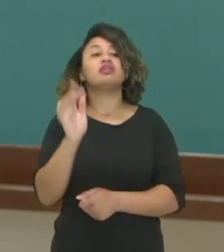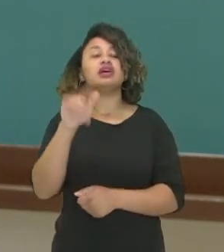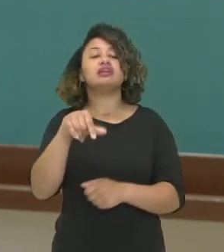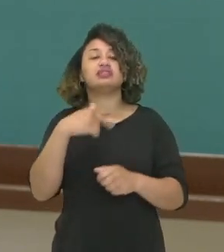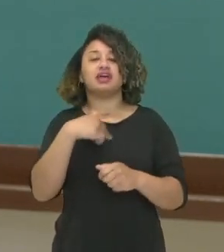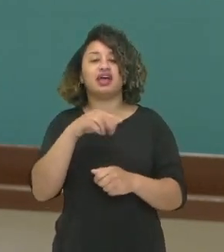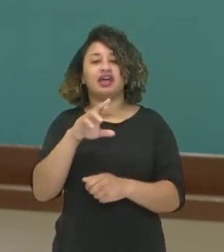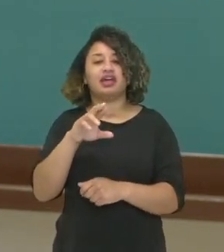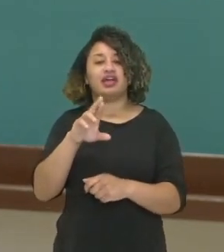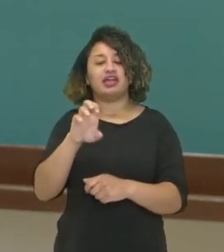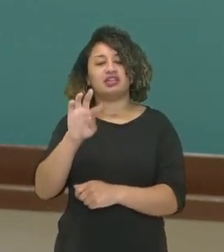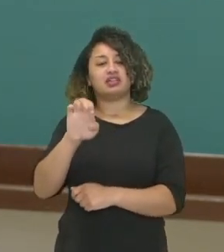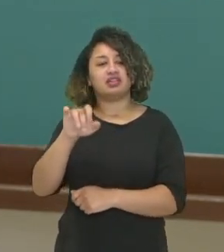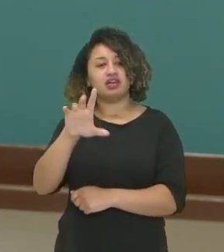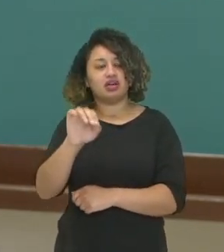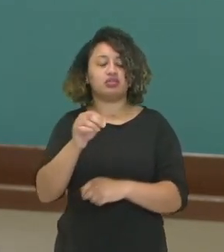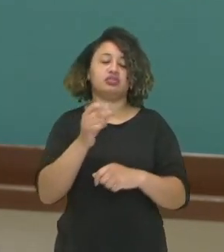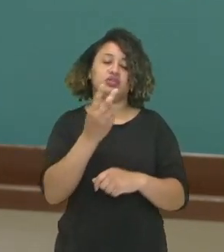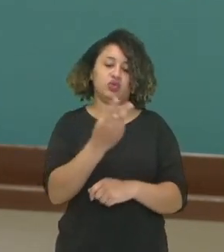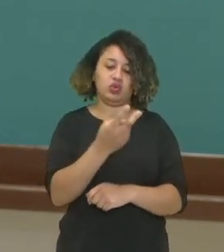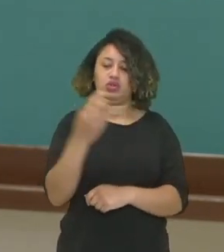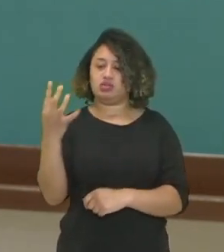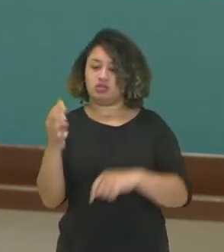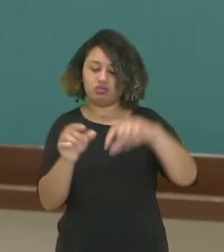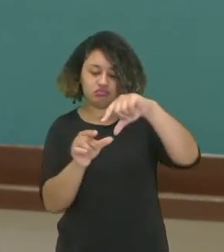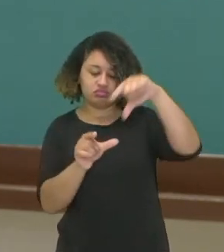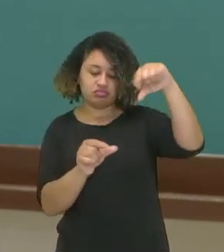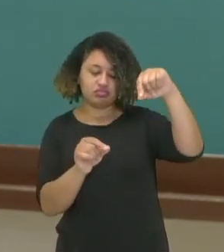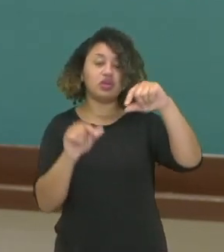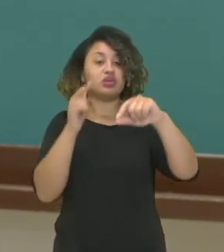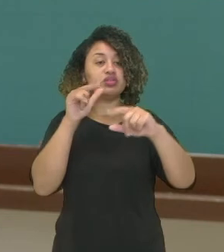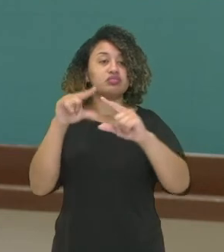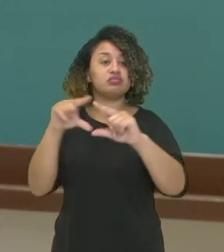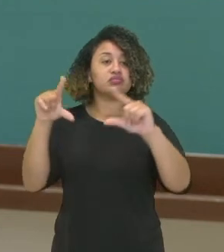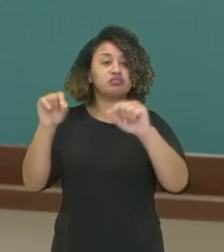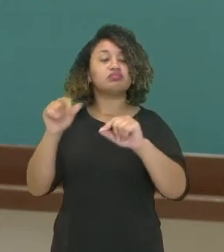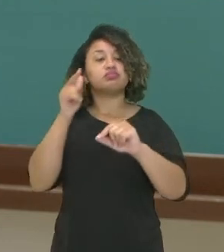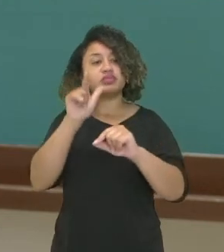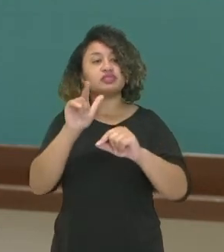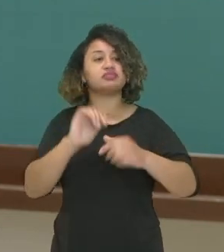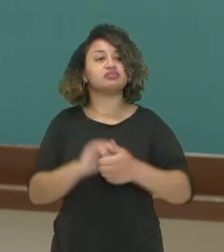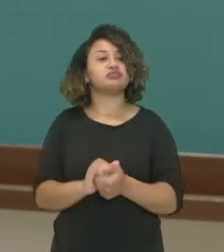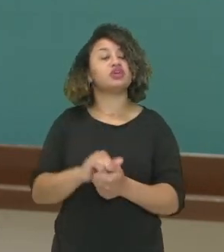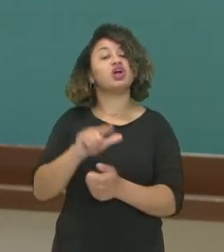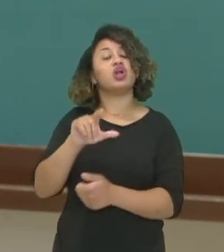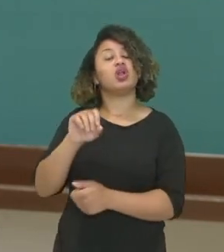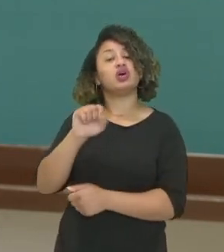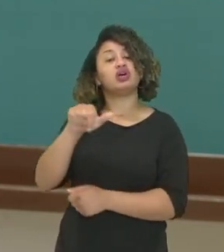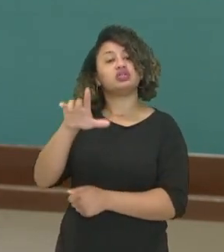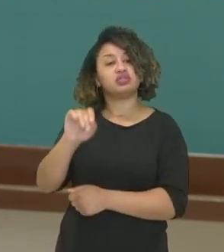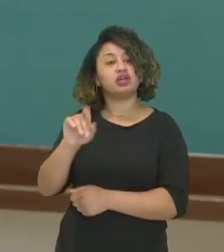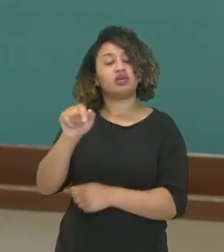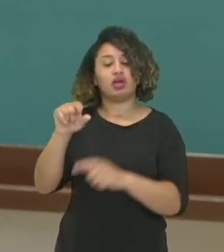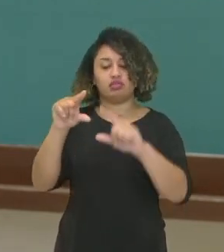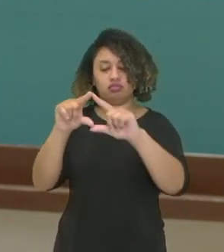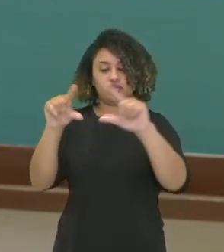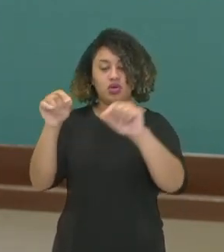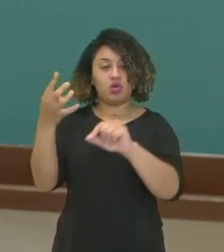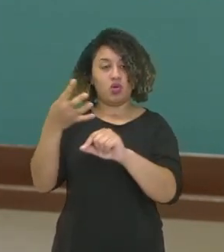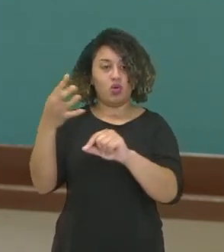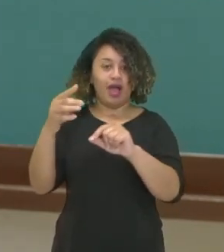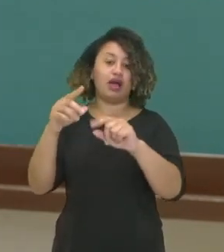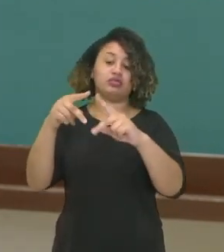medidas iguais, né? Outro, qual deles que tem todos os ângulos retos? Então, o quadrado e o retângulo, e assim vai, né?